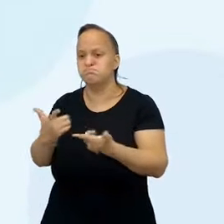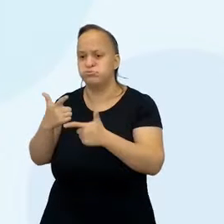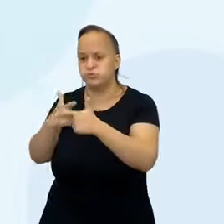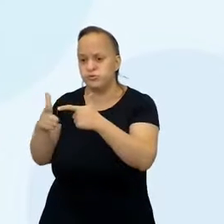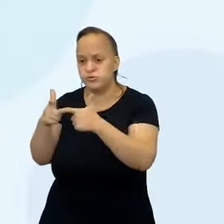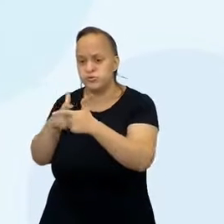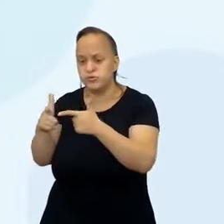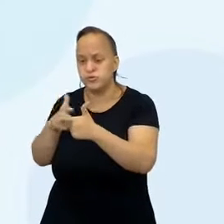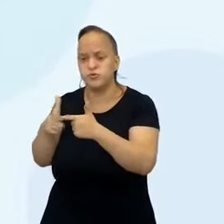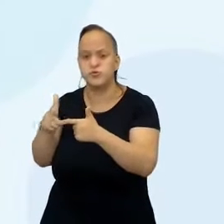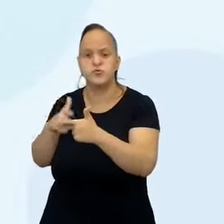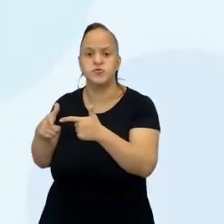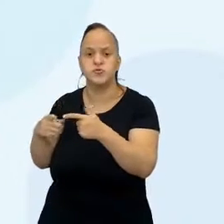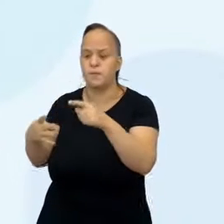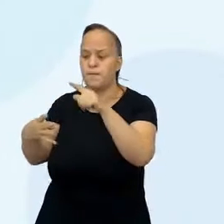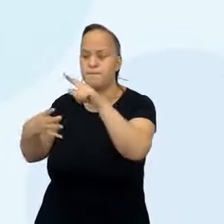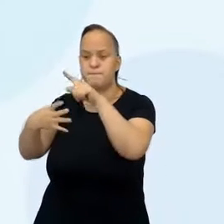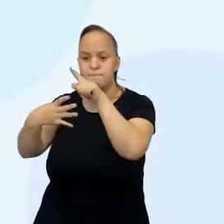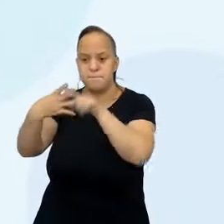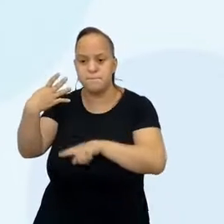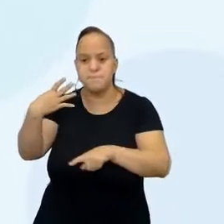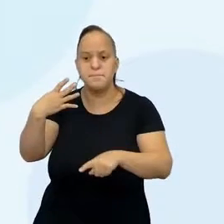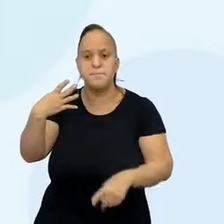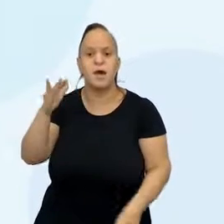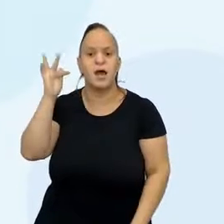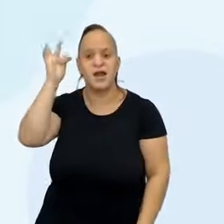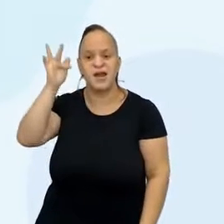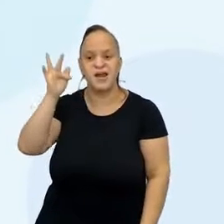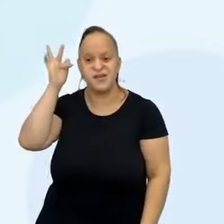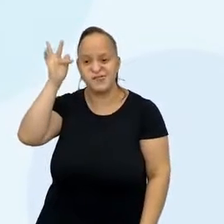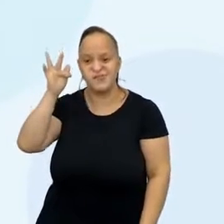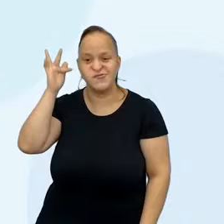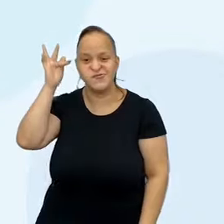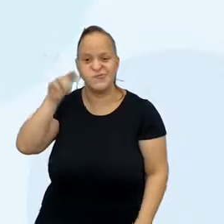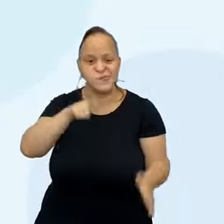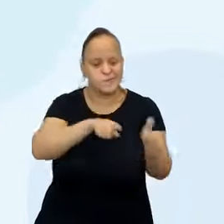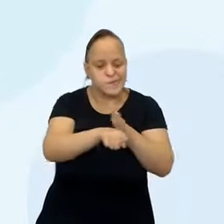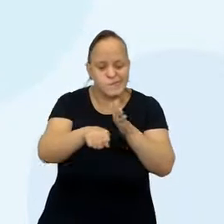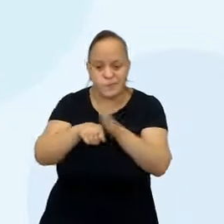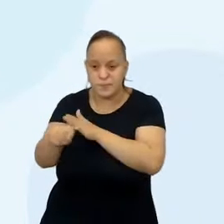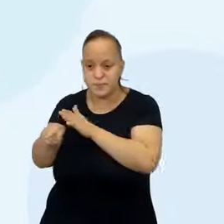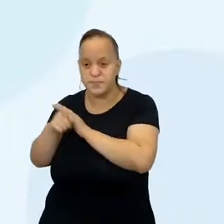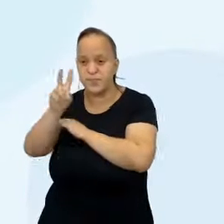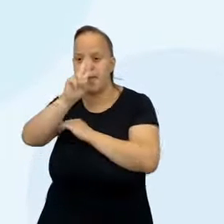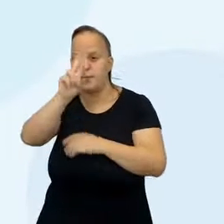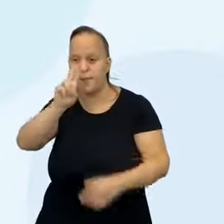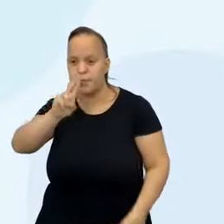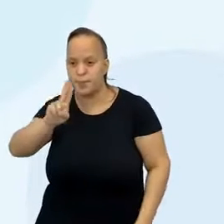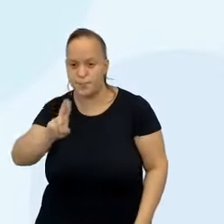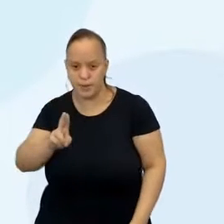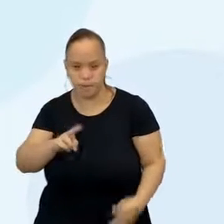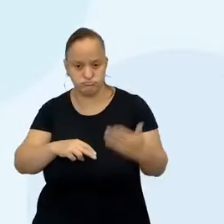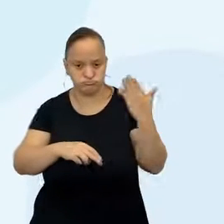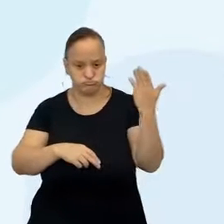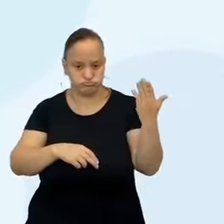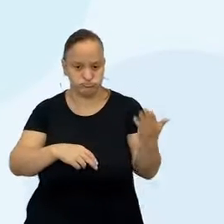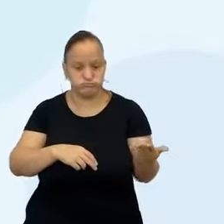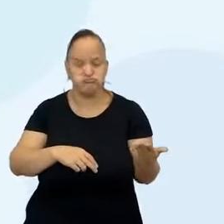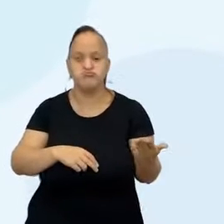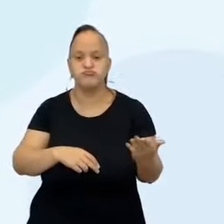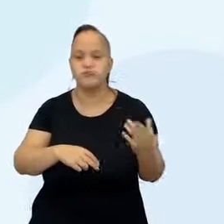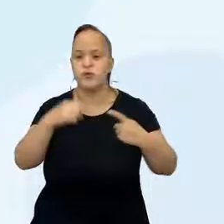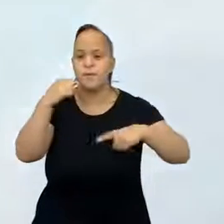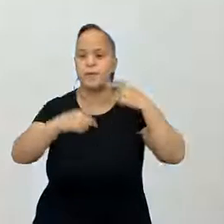sobre, né, quatro filósofos, o Nietzsche, o Schopenhauer, o Horkheimer e o Foucault, né, para